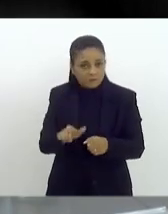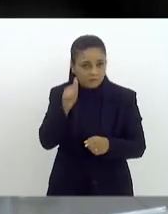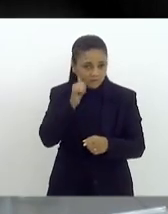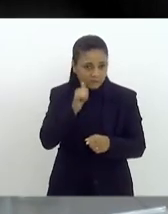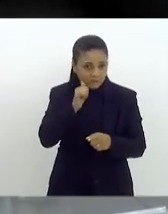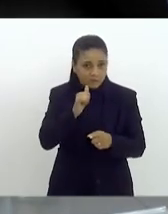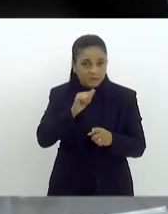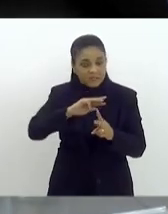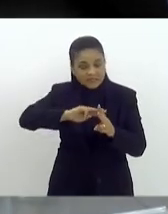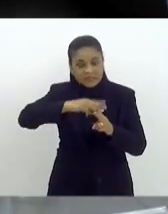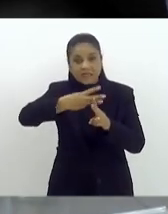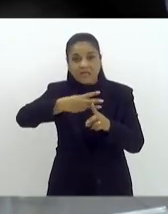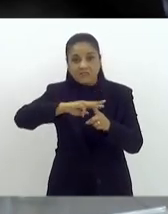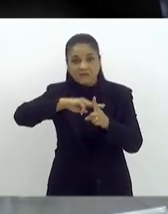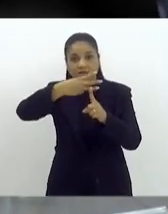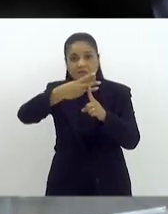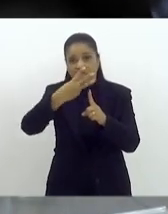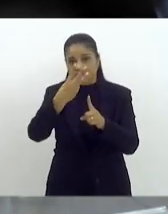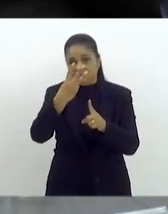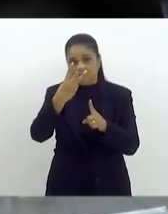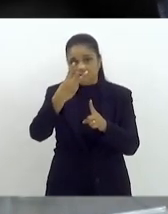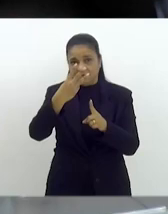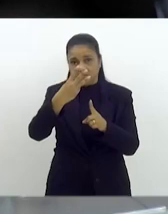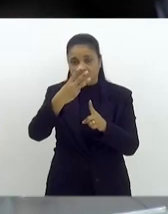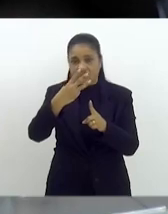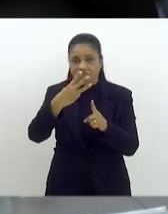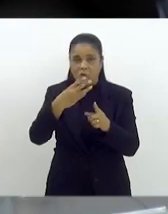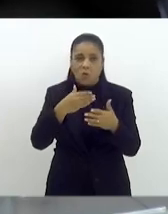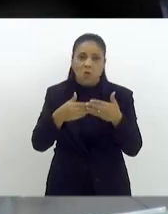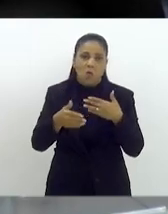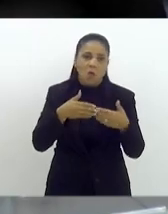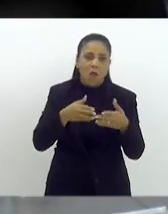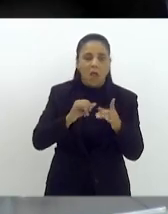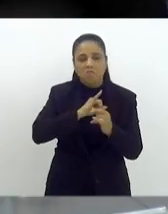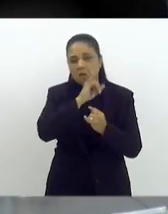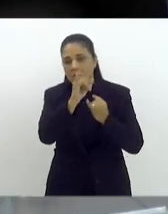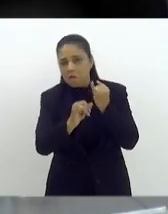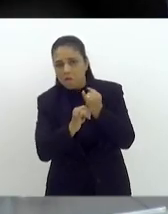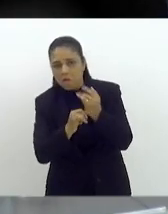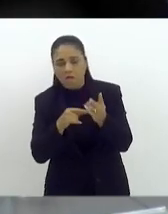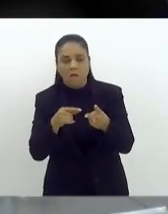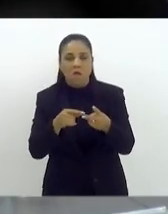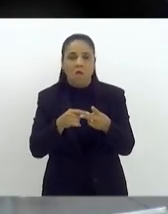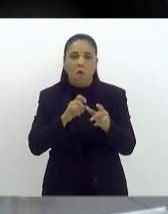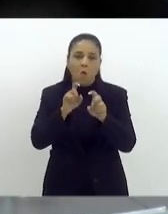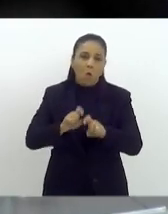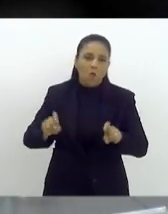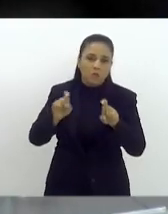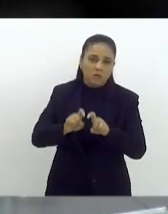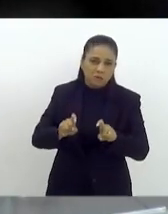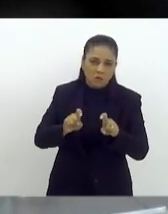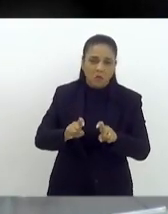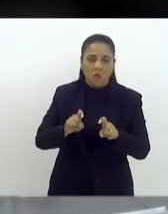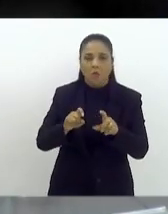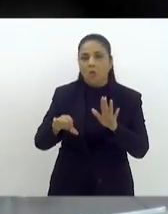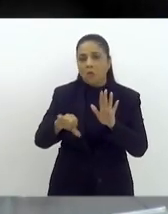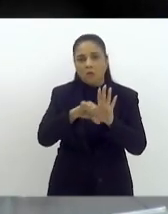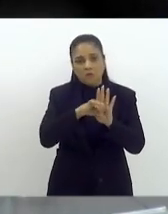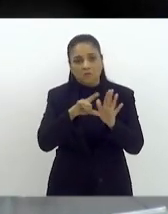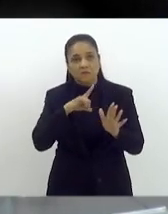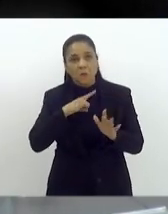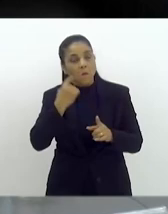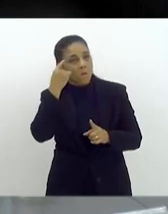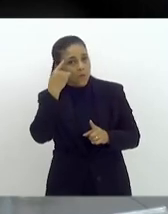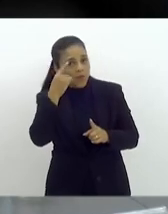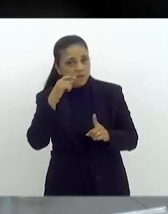caso venha a ser praticado por qualquer modalidade de rede social e mundial de computadores isso porque se eu penso numa